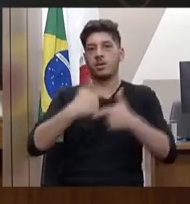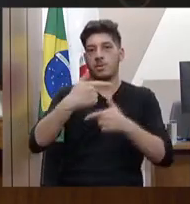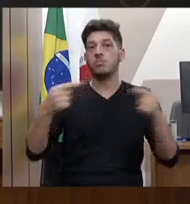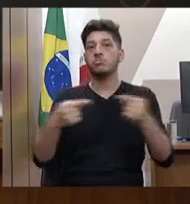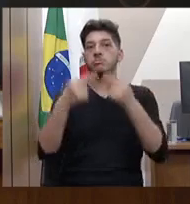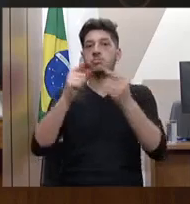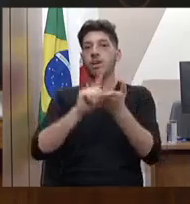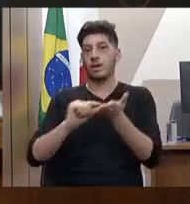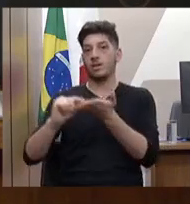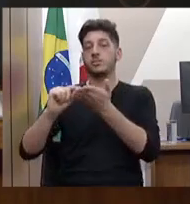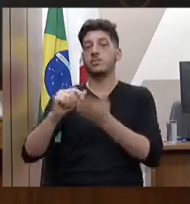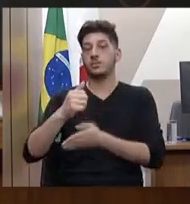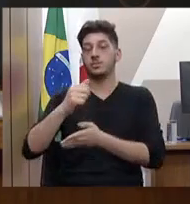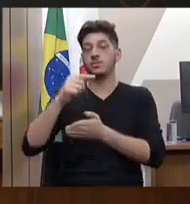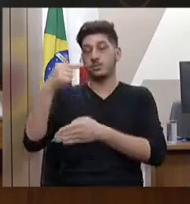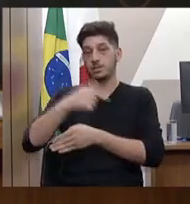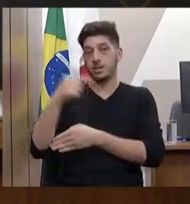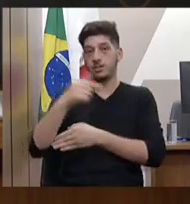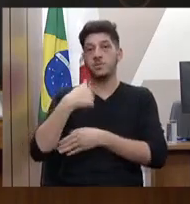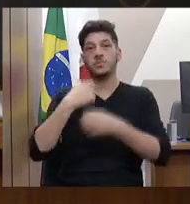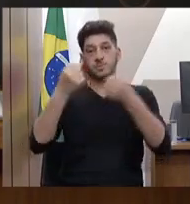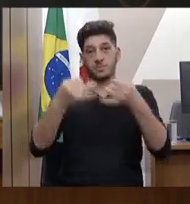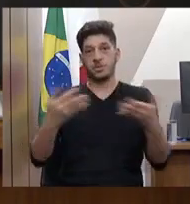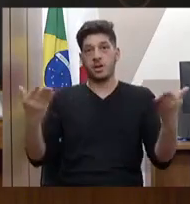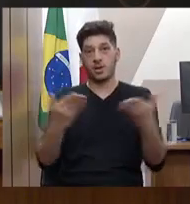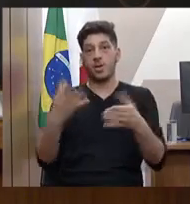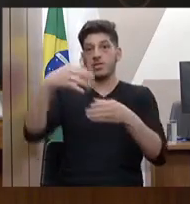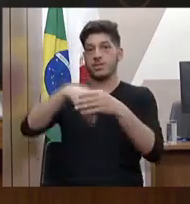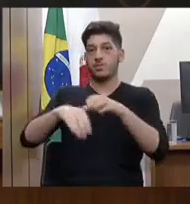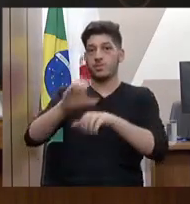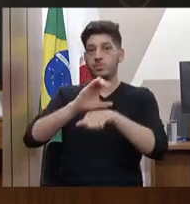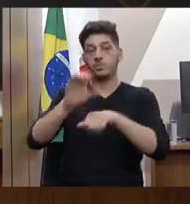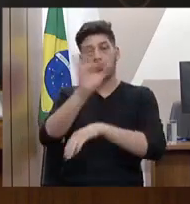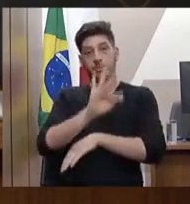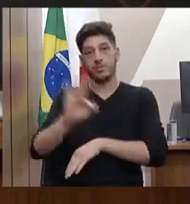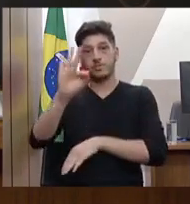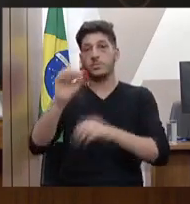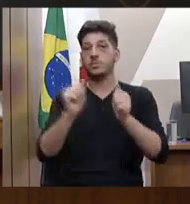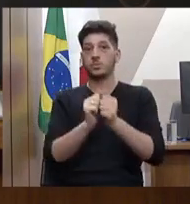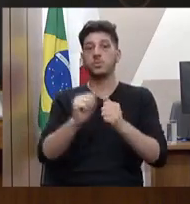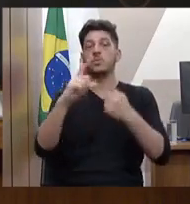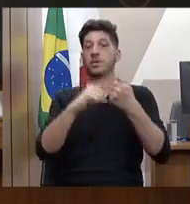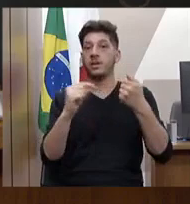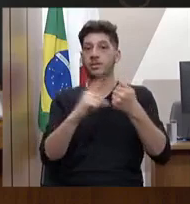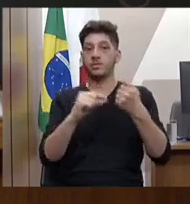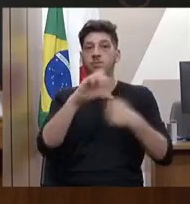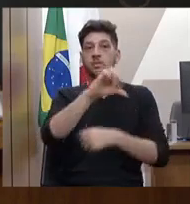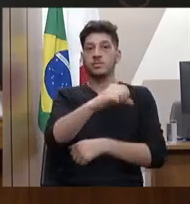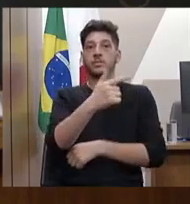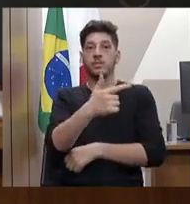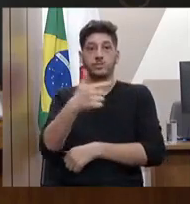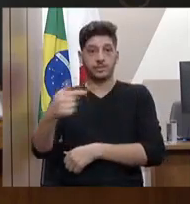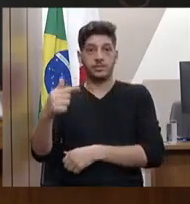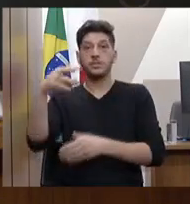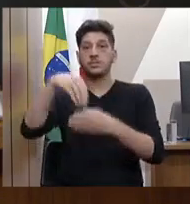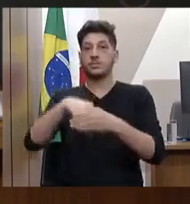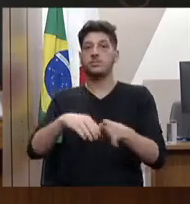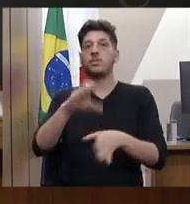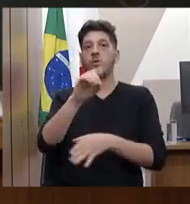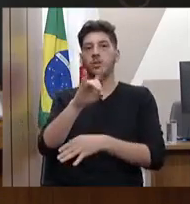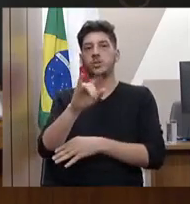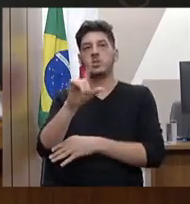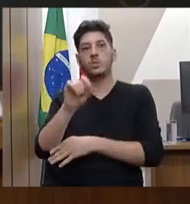7º 28 que aquele que Eu mencionei a pouco da condição Federal com artigo 927 parágrafo único do Código Civil